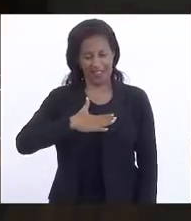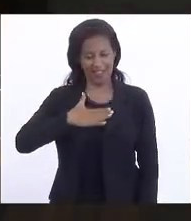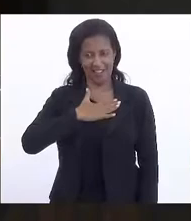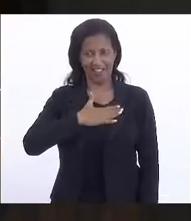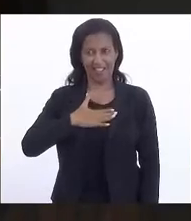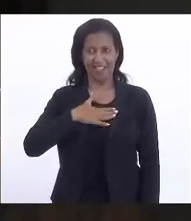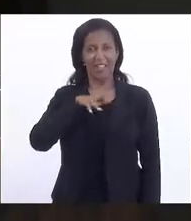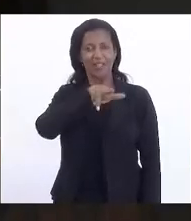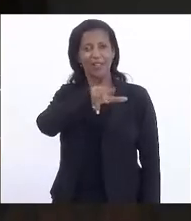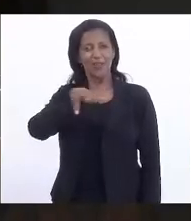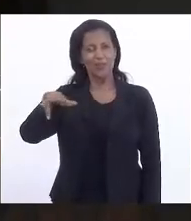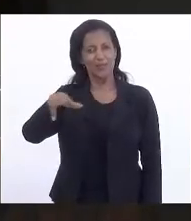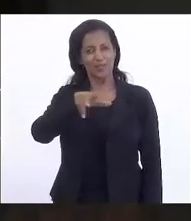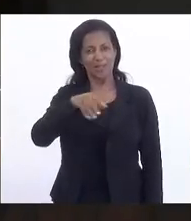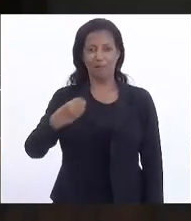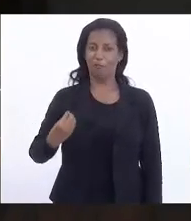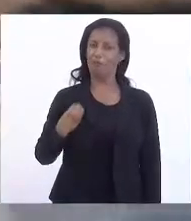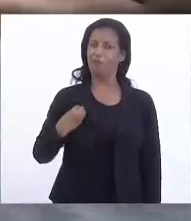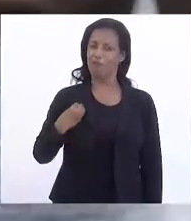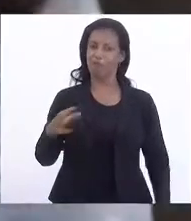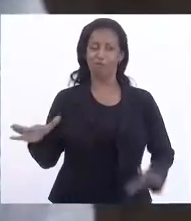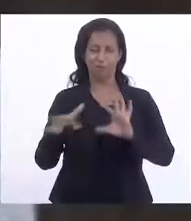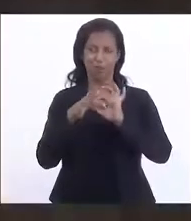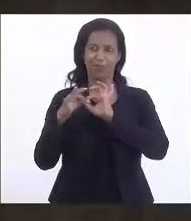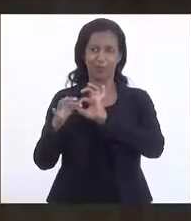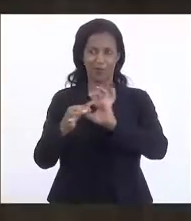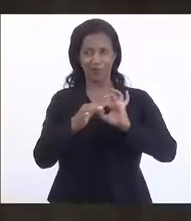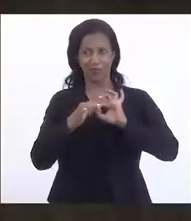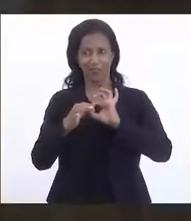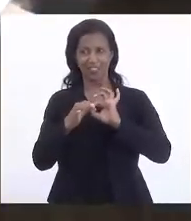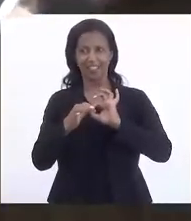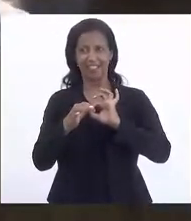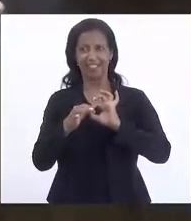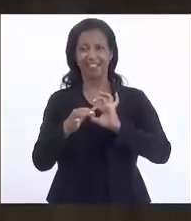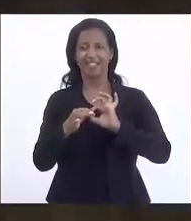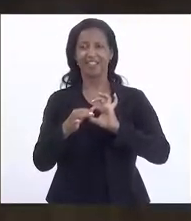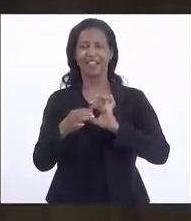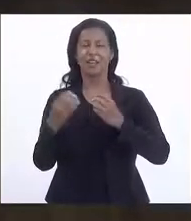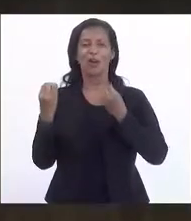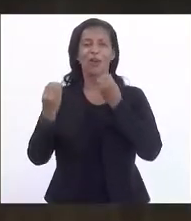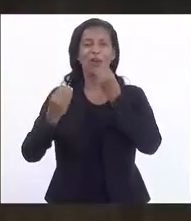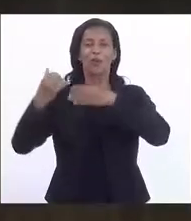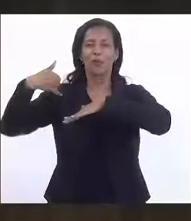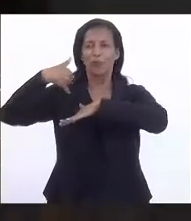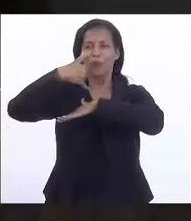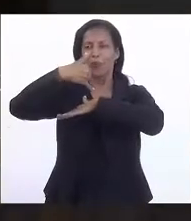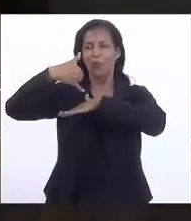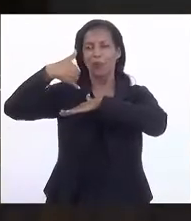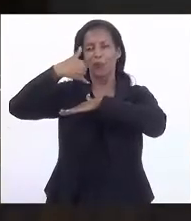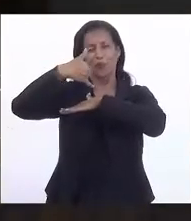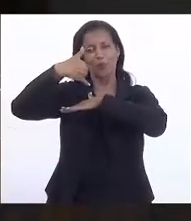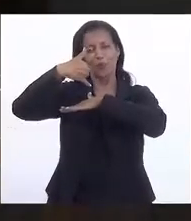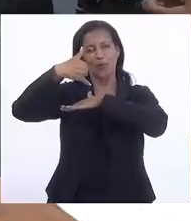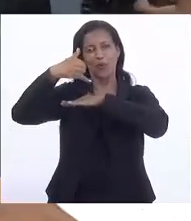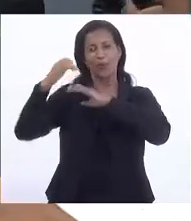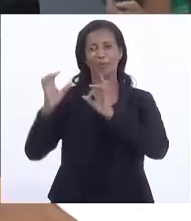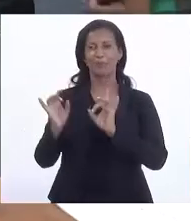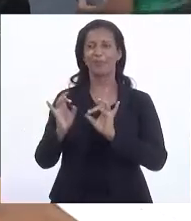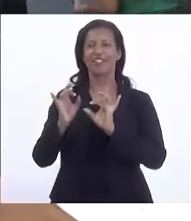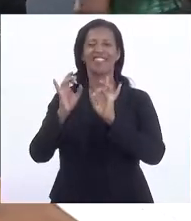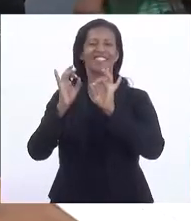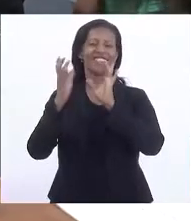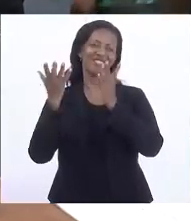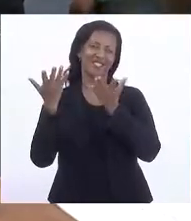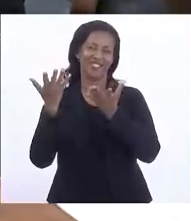vivam em união. É como óleo que... Precioso. Eu não vou falar tudo que você vai virar.